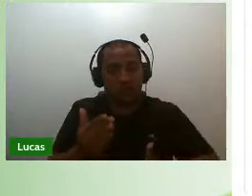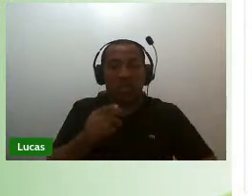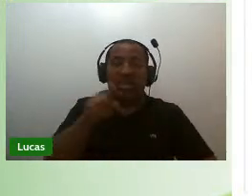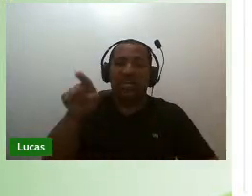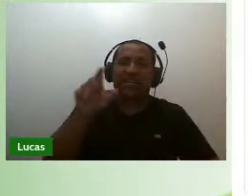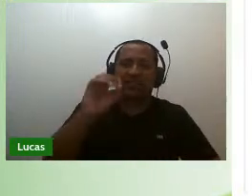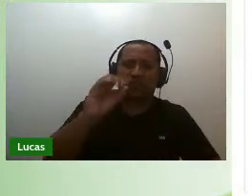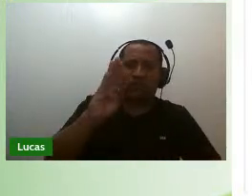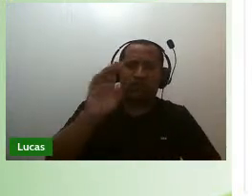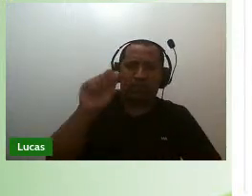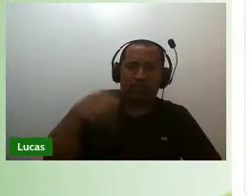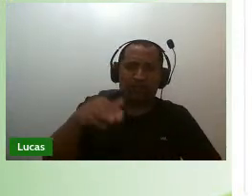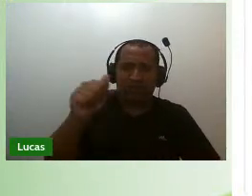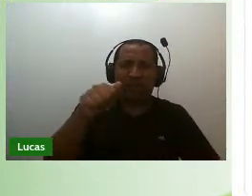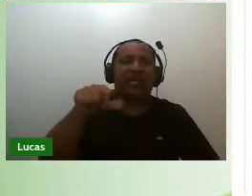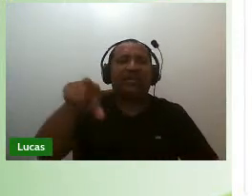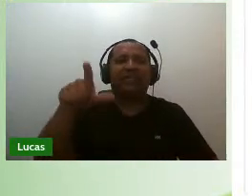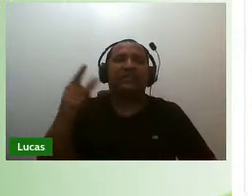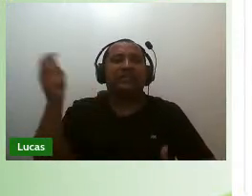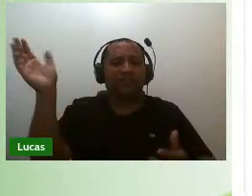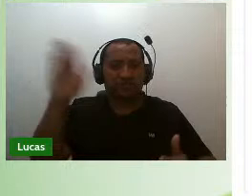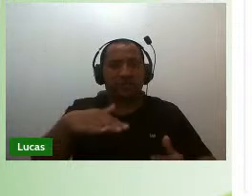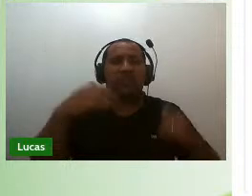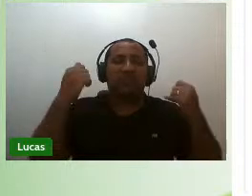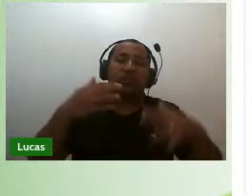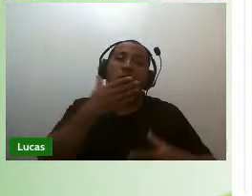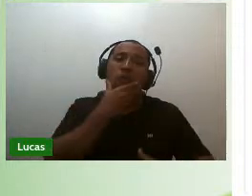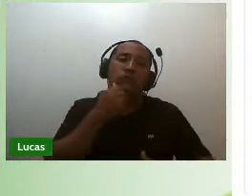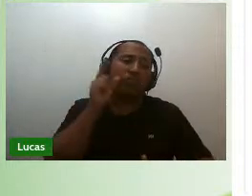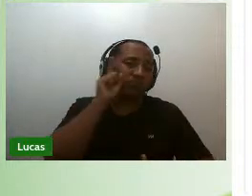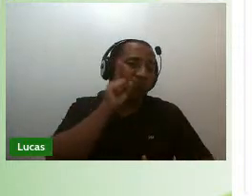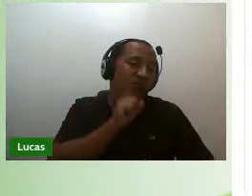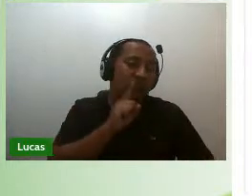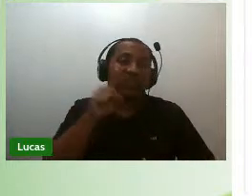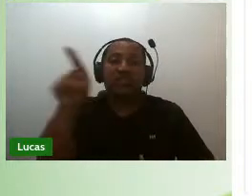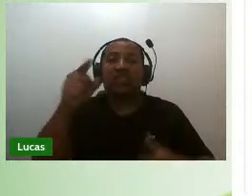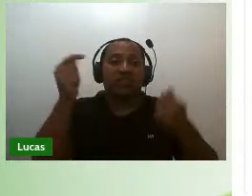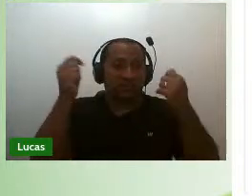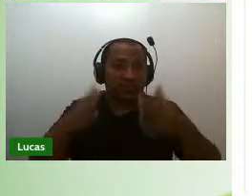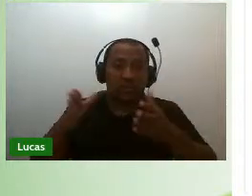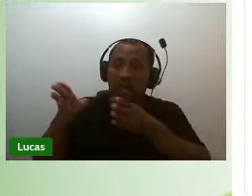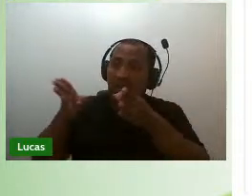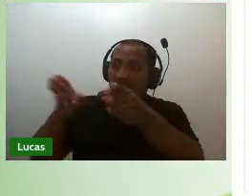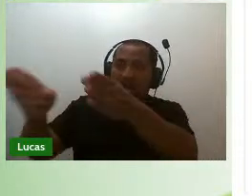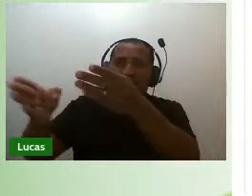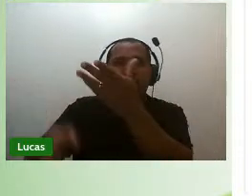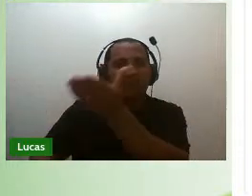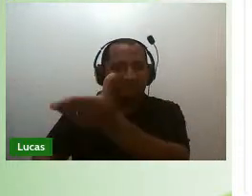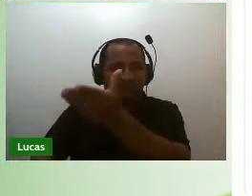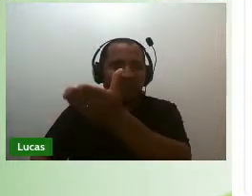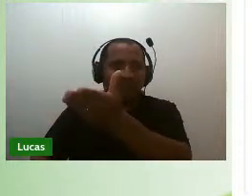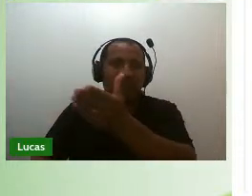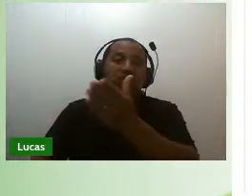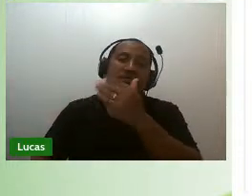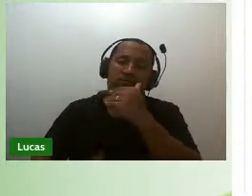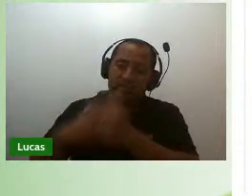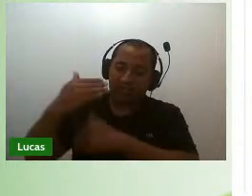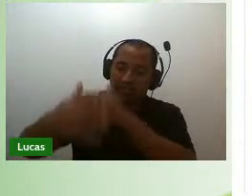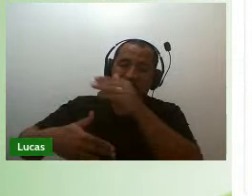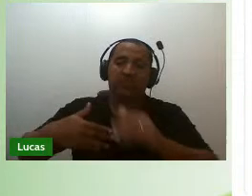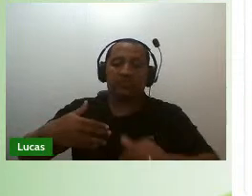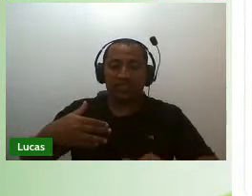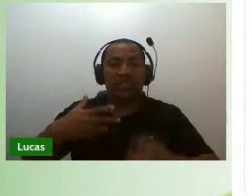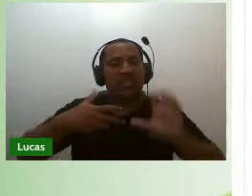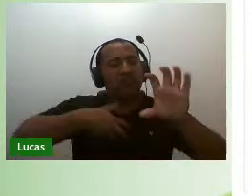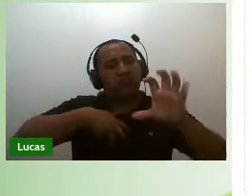e aí também é simbólico como homem negro, apontar esse caminho de que desenvolver a empatia pode